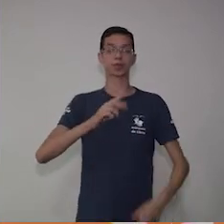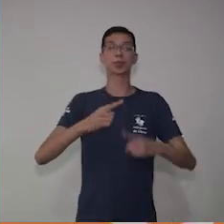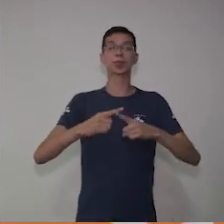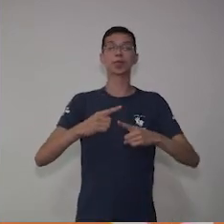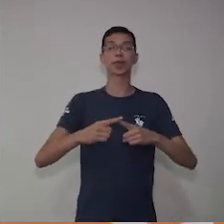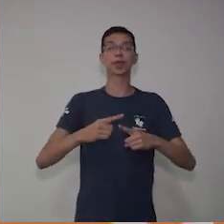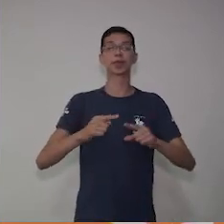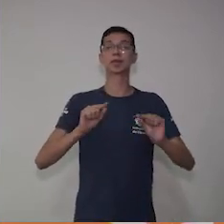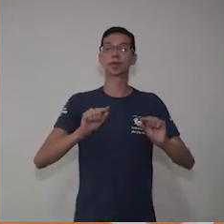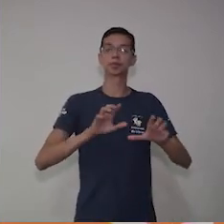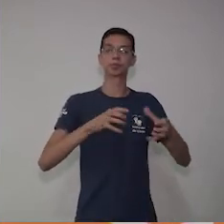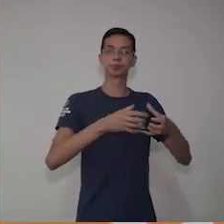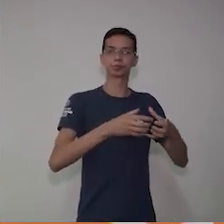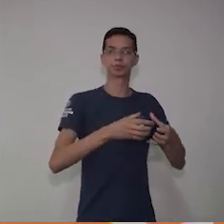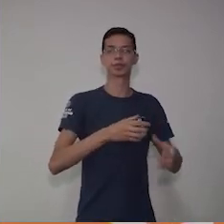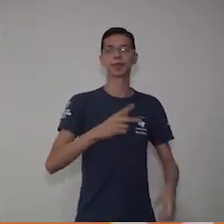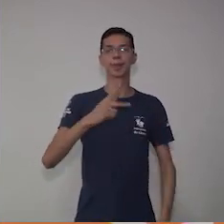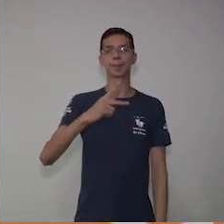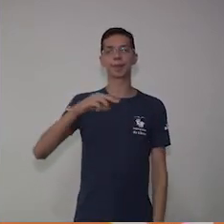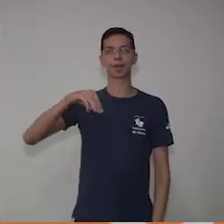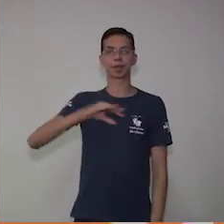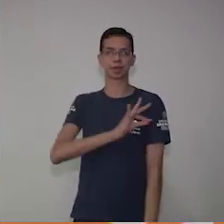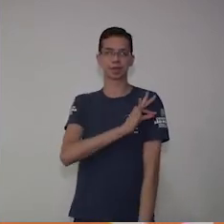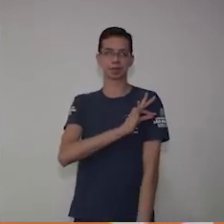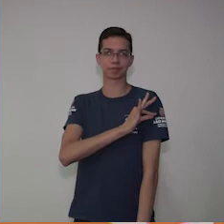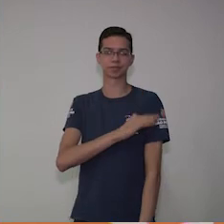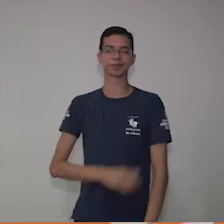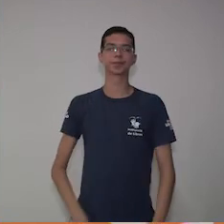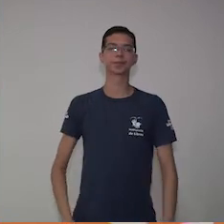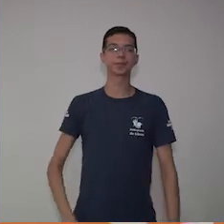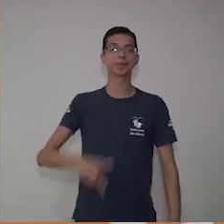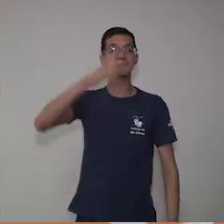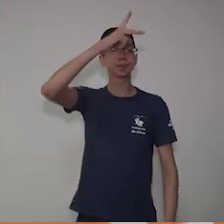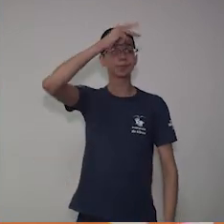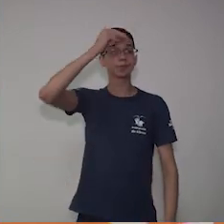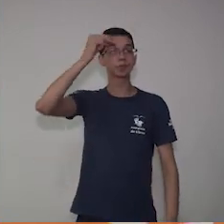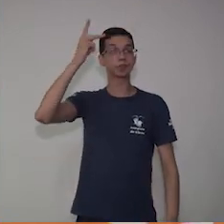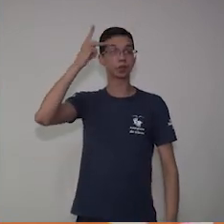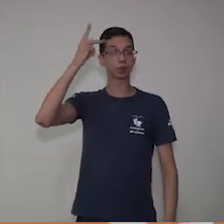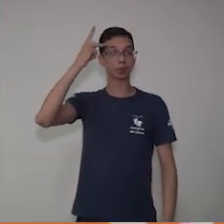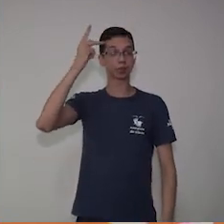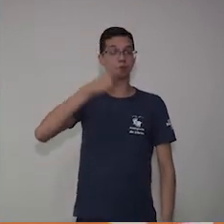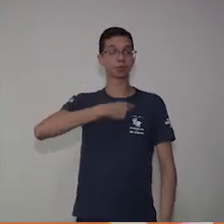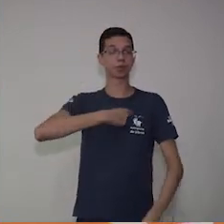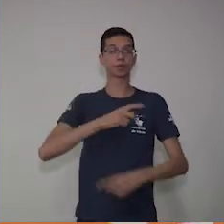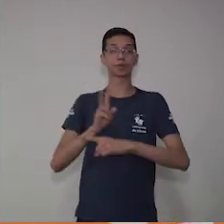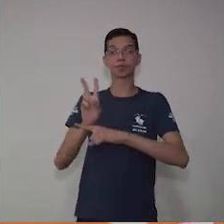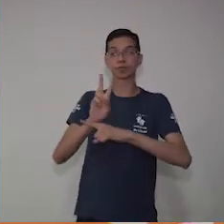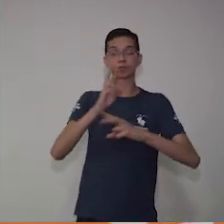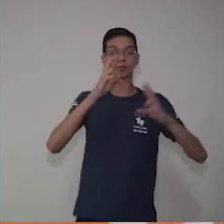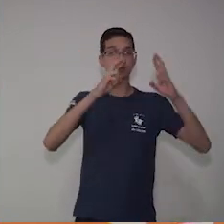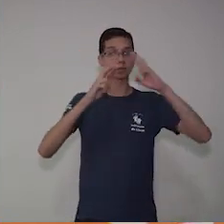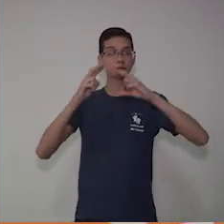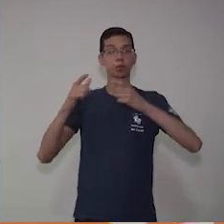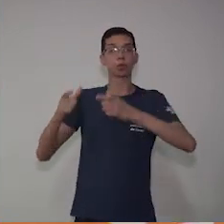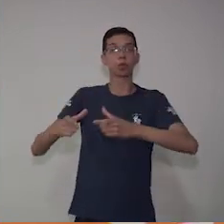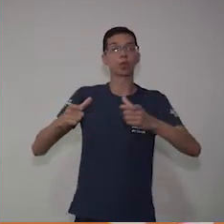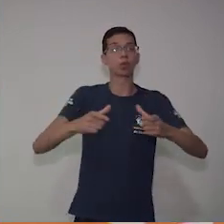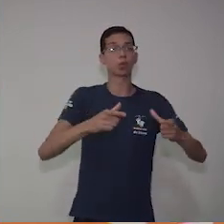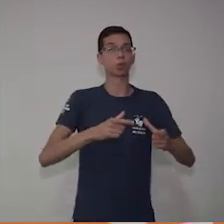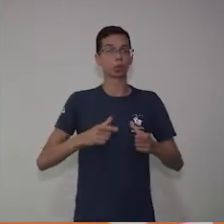Polícia Militar. A Prefeitura de São Paulo, através da sua fiscalização, faz a fiscalização de estabelecimentos, de